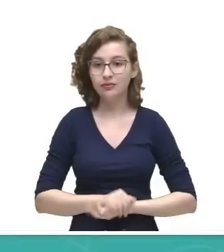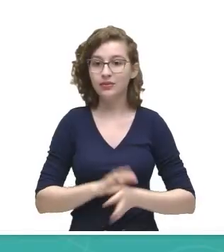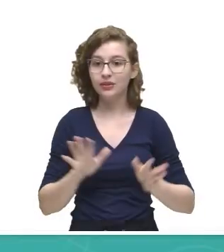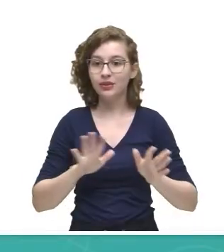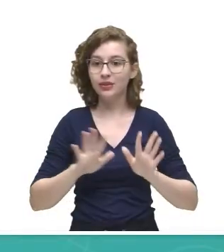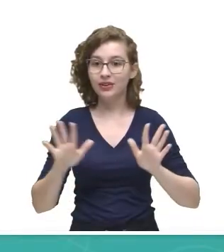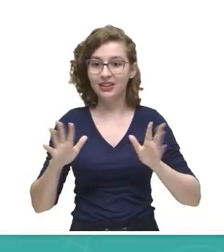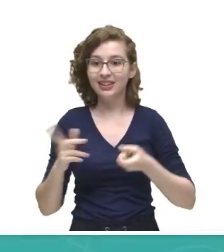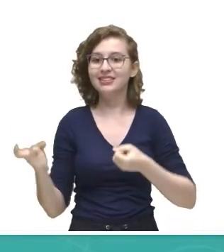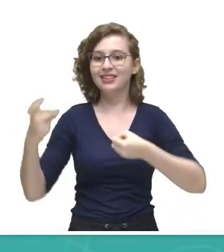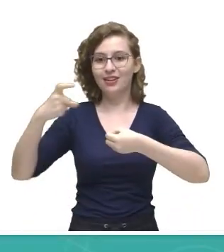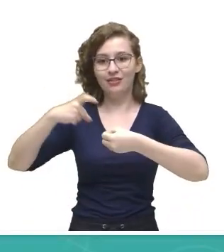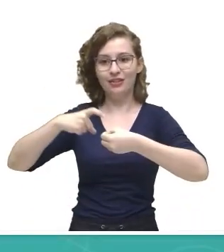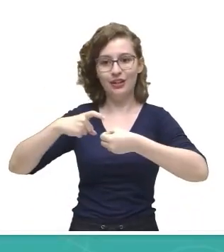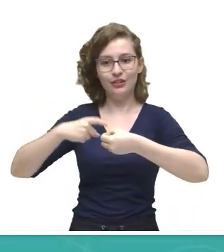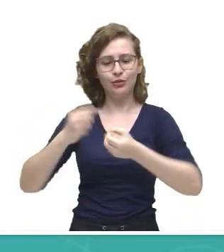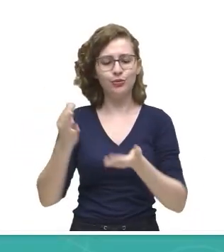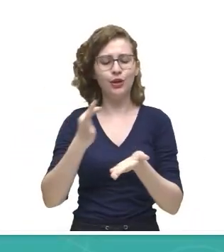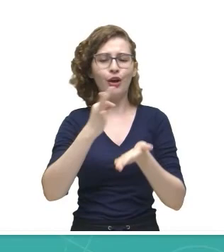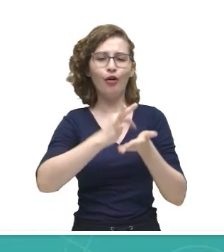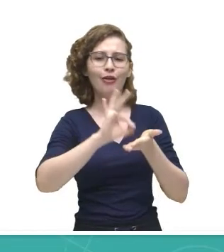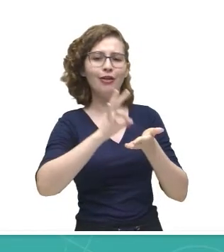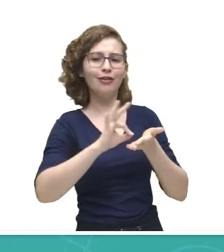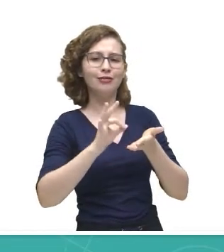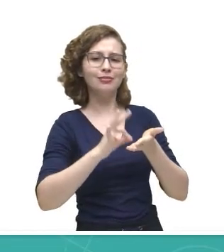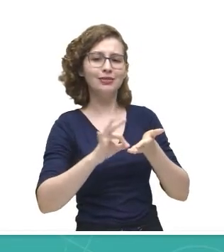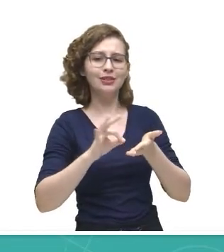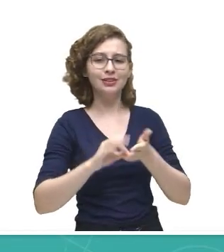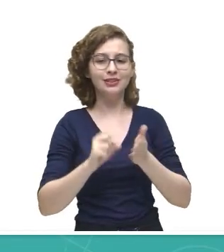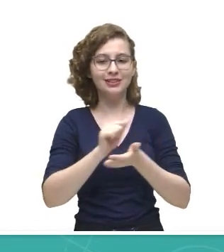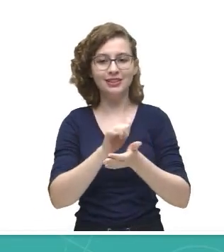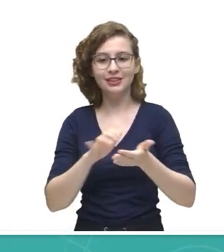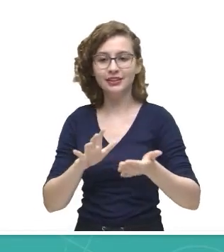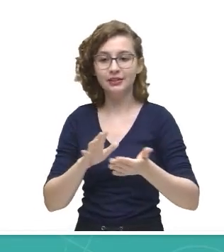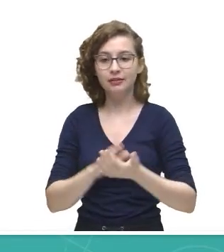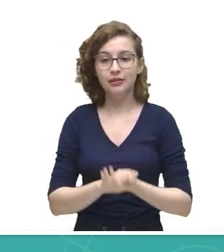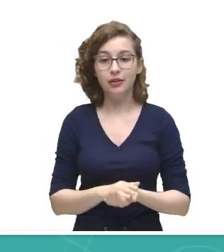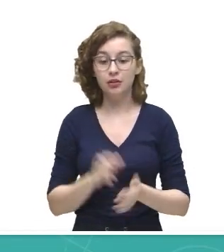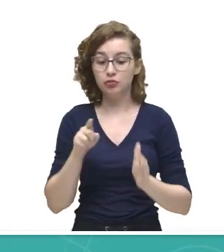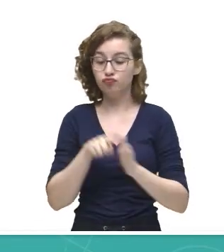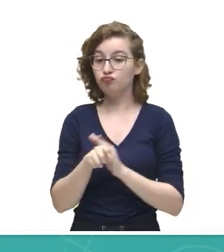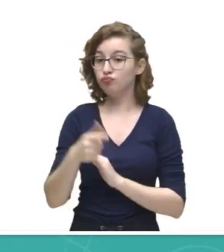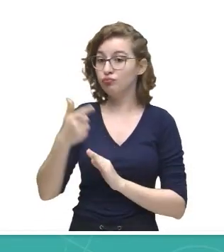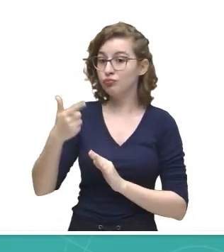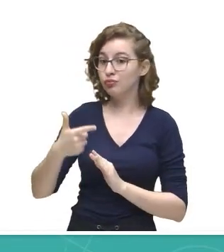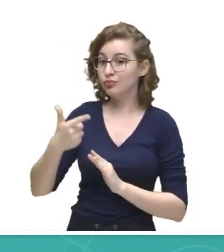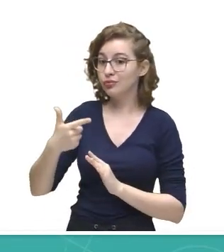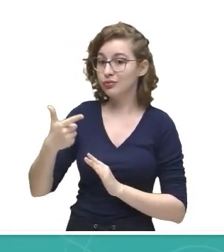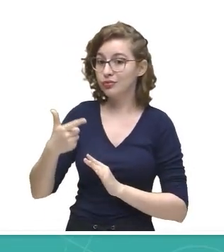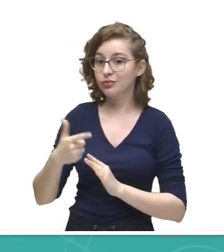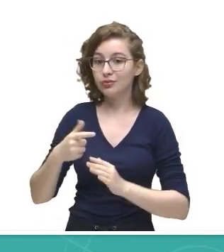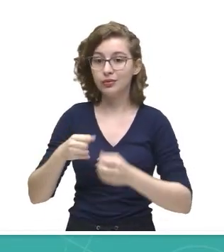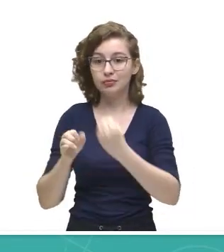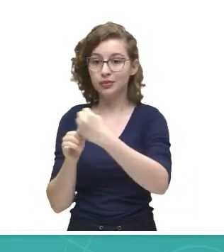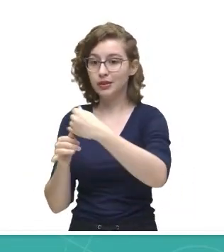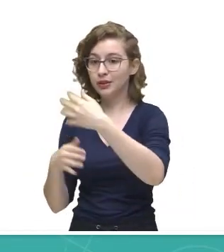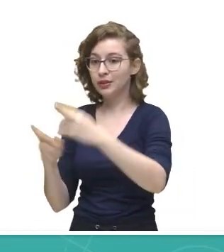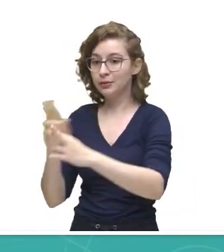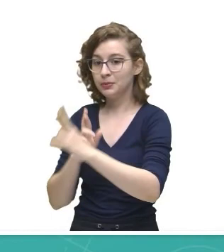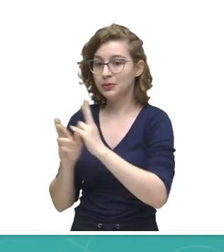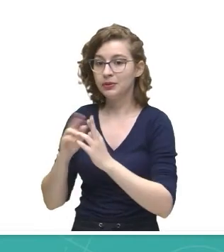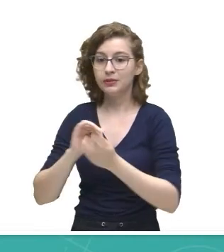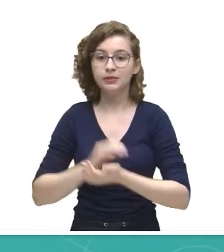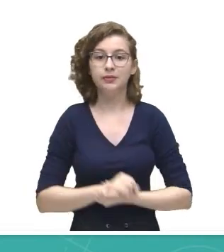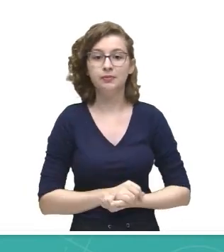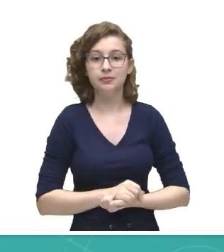voltamos aí para fazer a correção das nossas DLIs. Deixei aí 2 questões para vocês. Vamos lá retornar a questão, vamos ler a